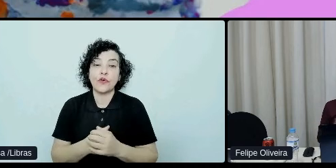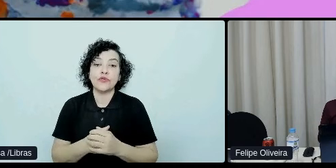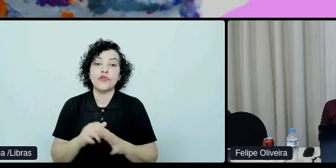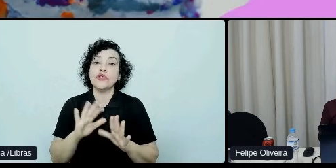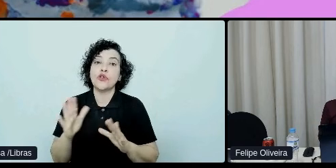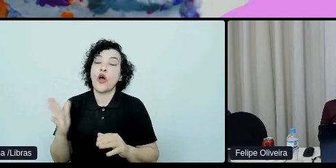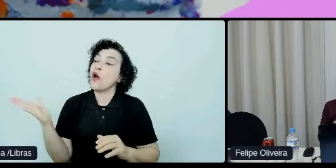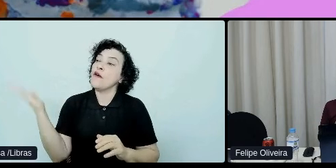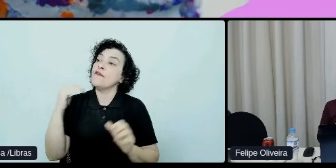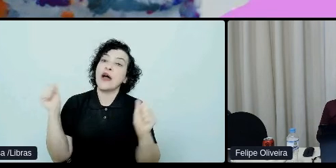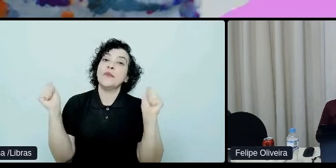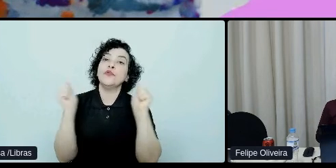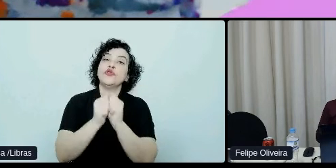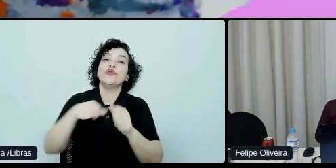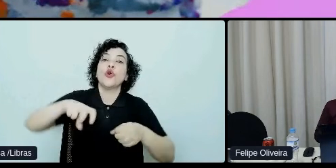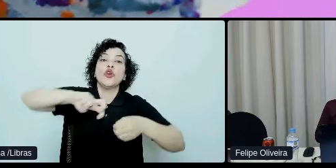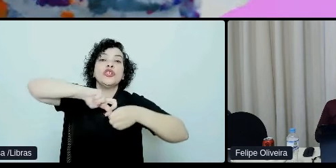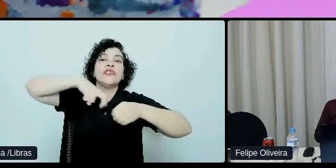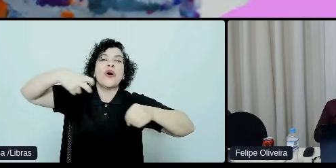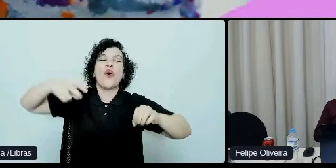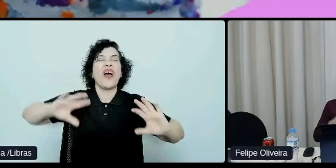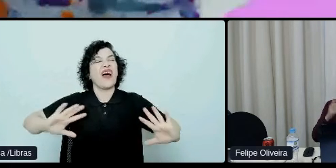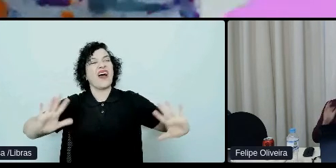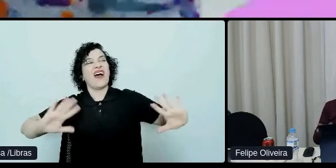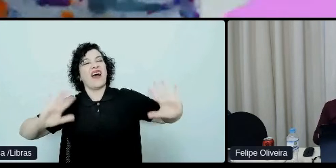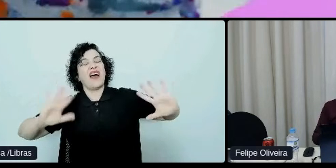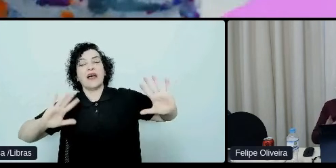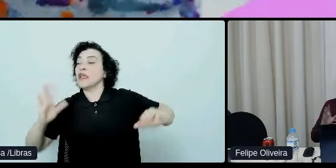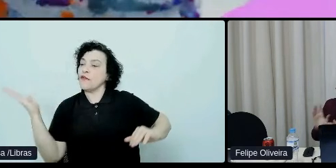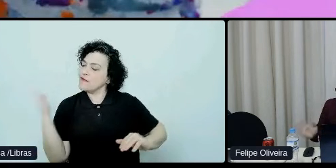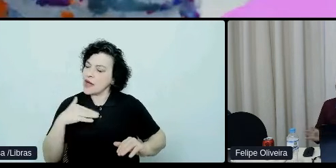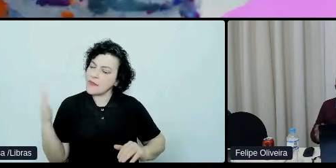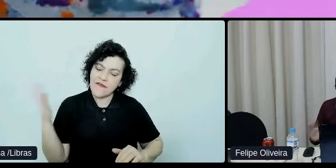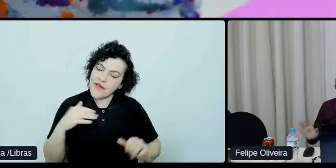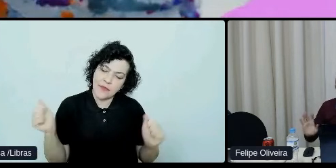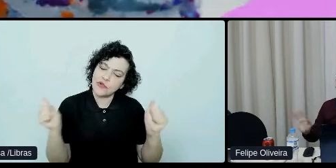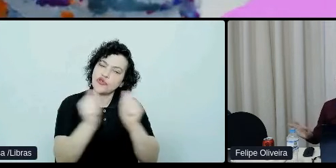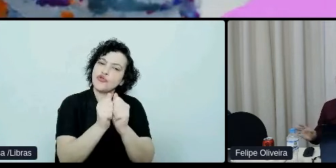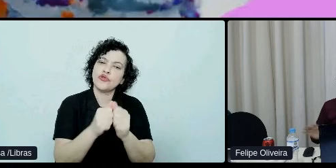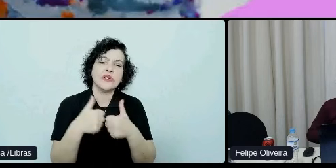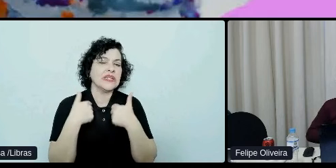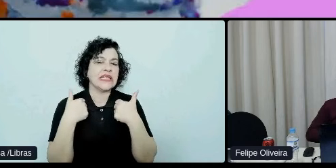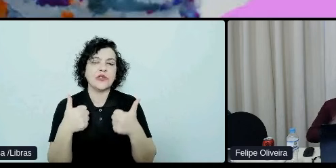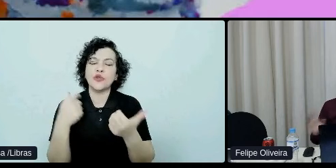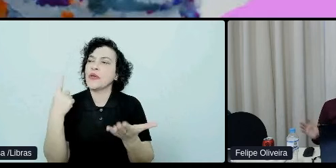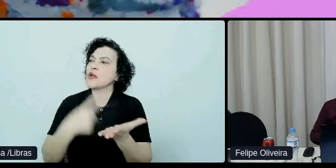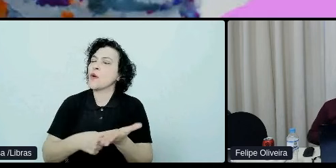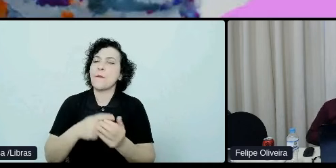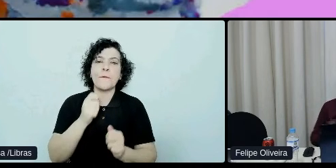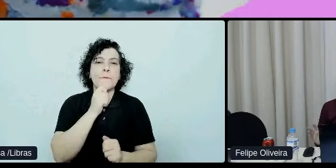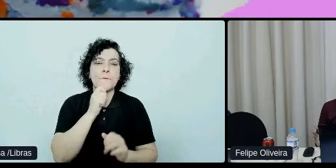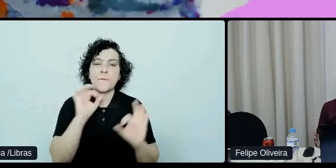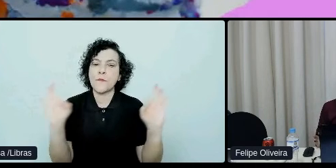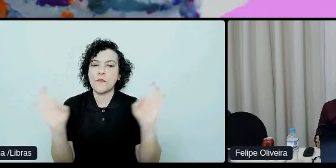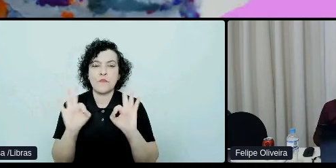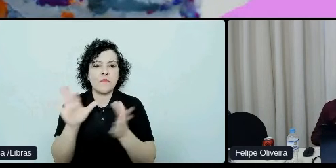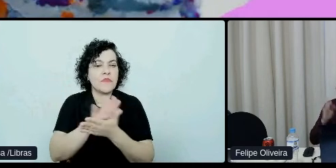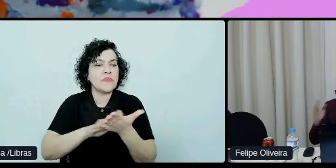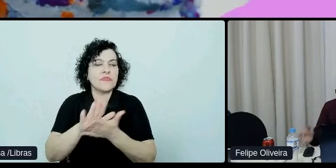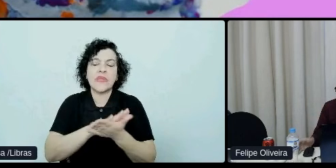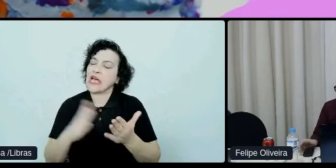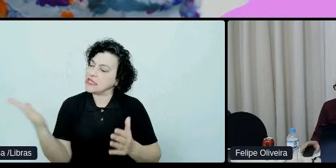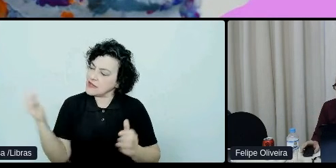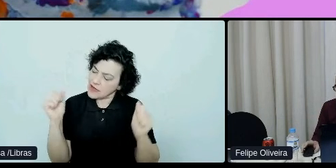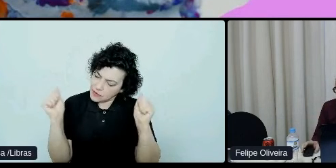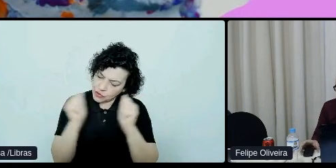para São Roque hoje? Ela fala, não. Não, vamos. Se tá tudo bem, tá tudo bem, não tem compromisso, ninguém tá sendo negligente com nada. Vamos para